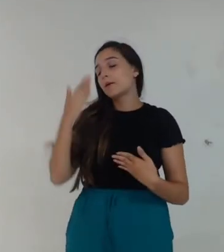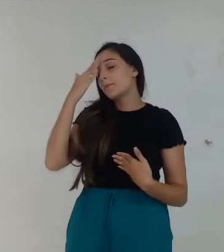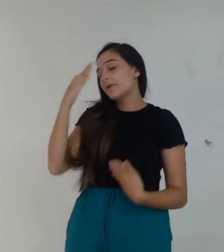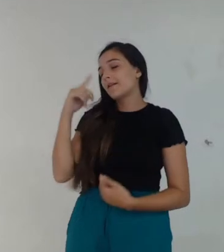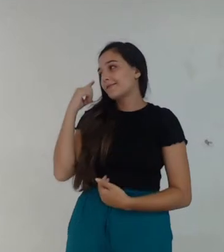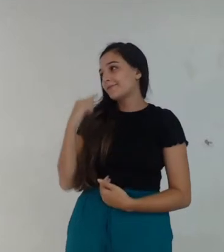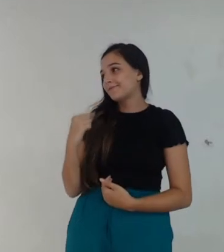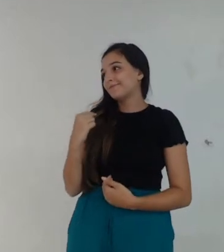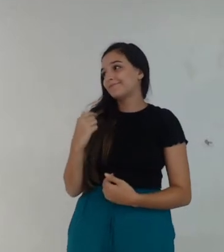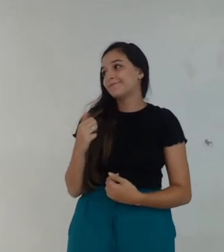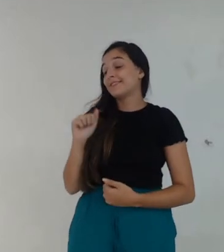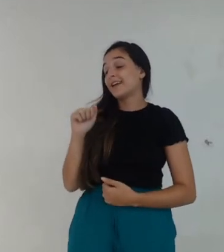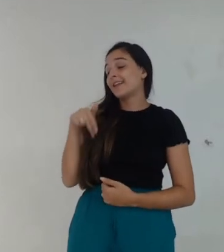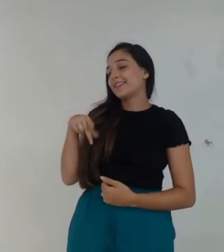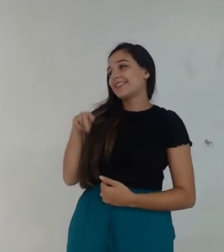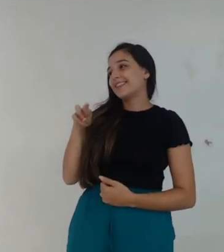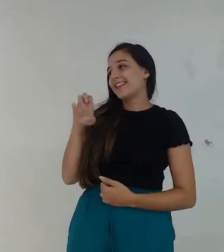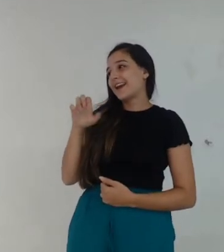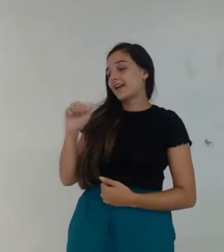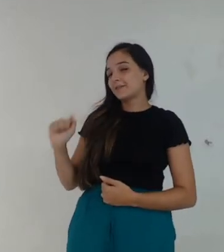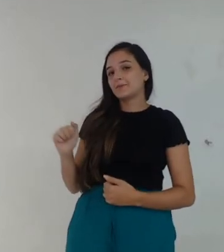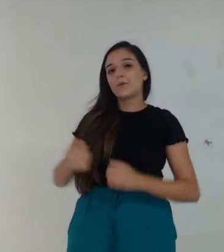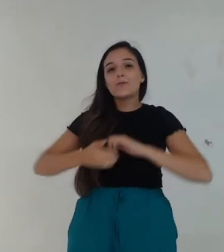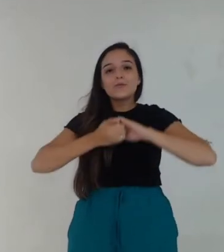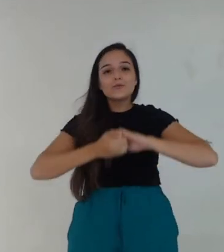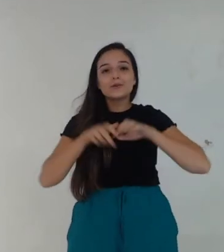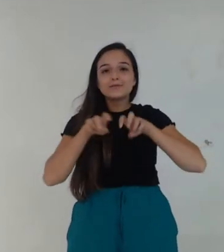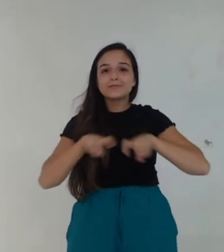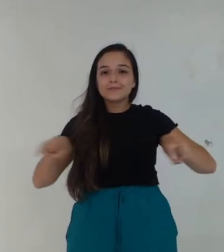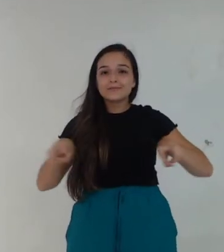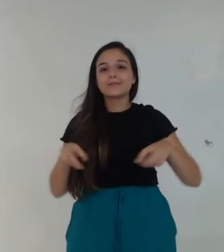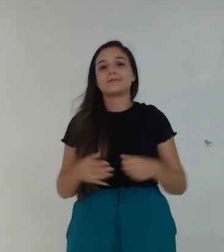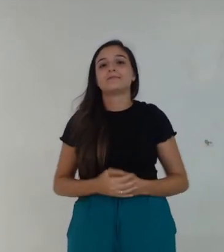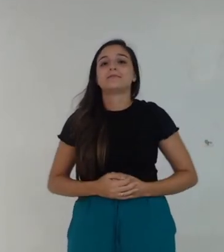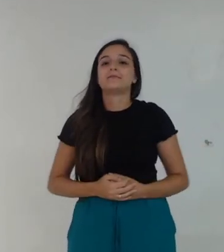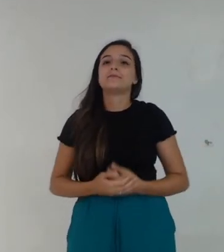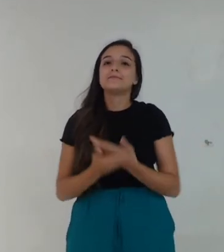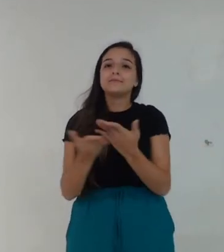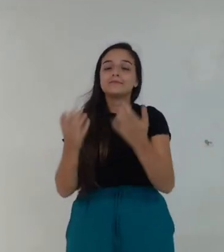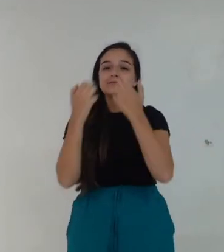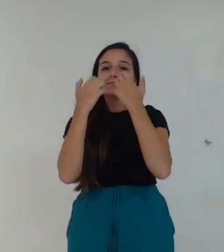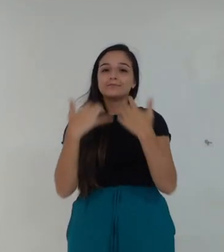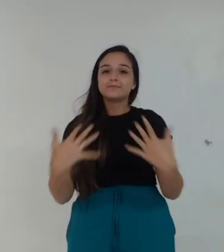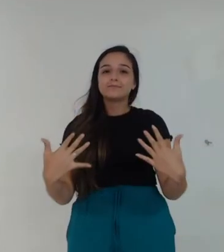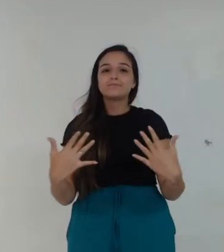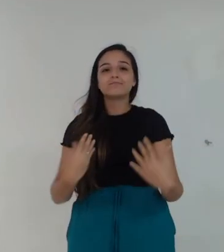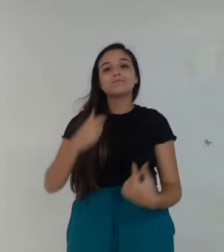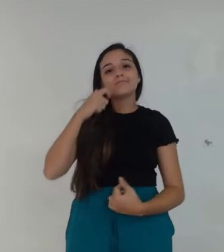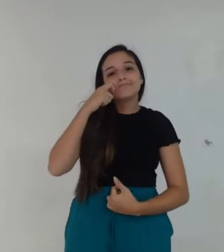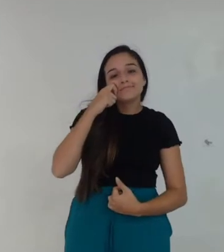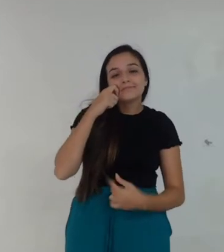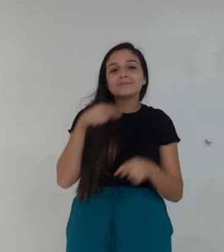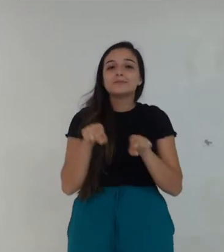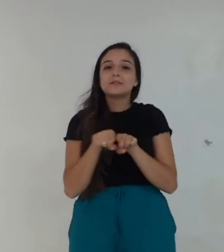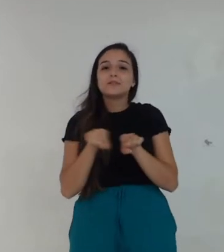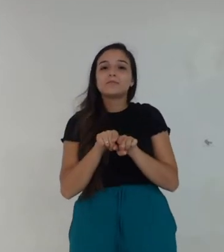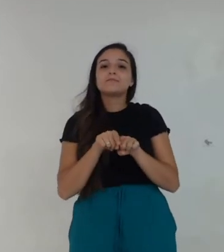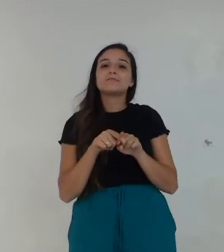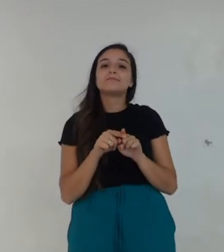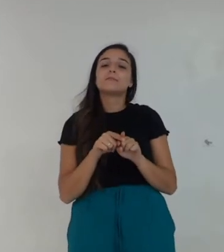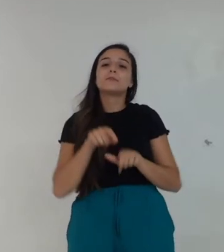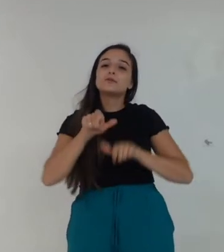Andréia. Eu cumprimento os colegas da mesa, ao público presente, também aqueles que